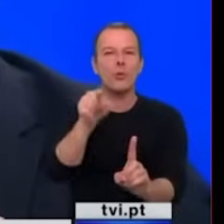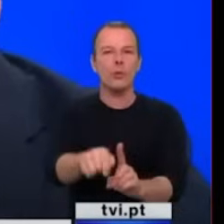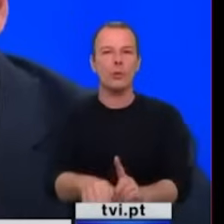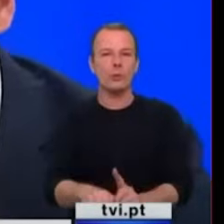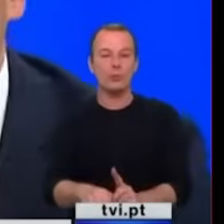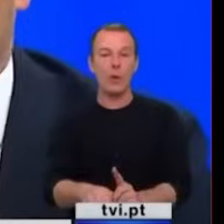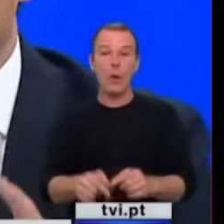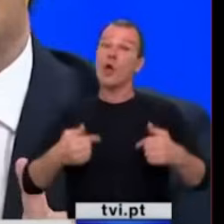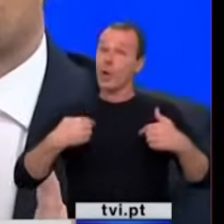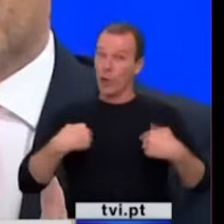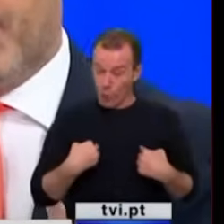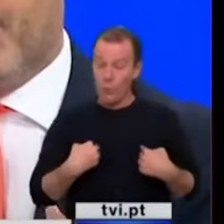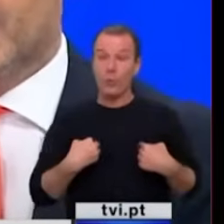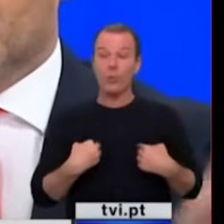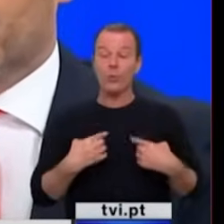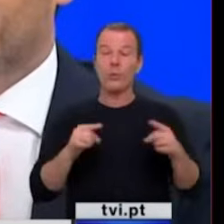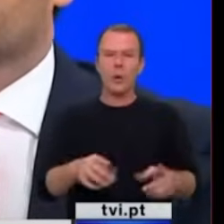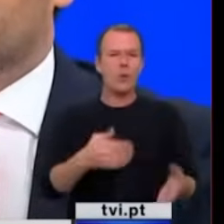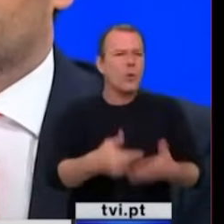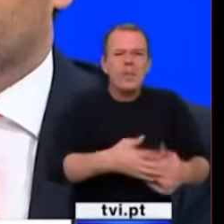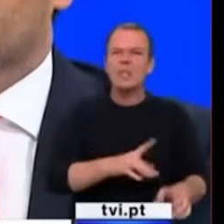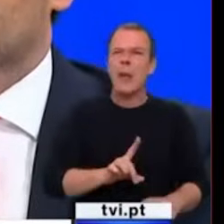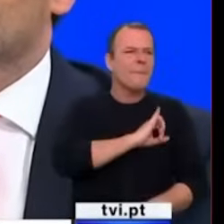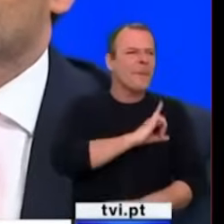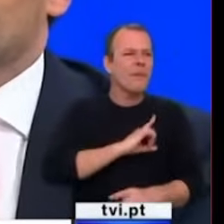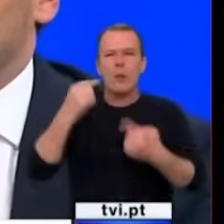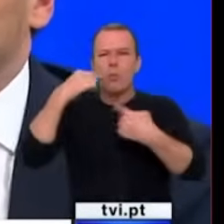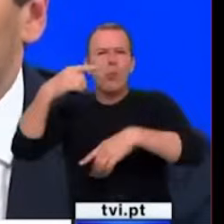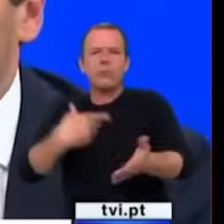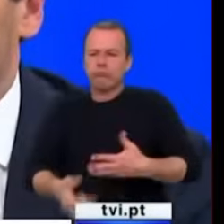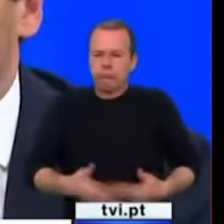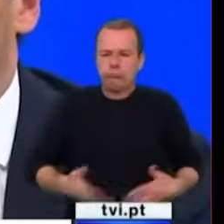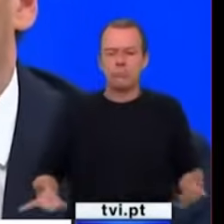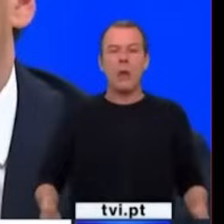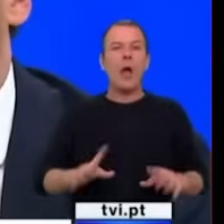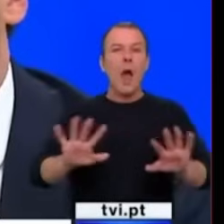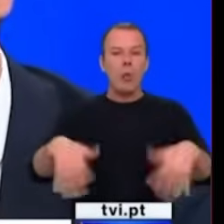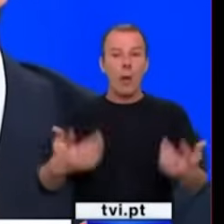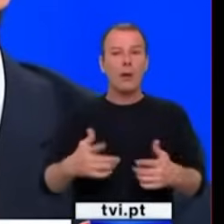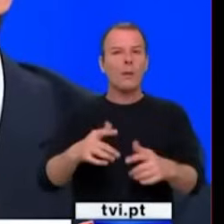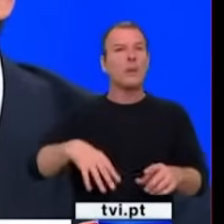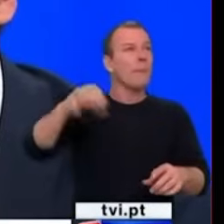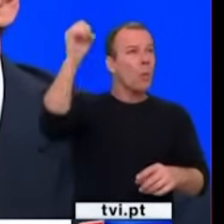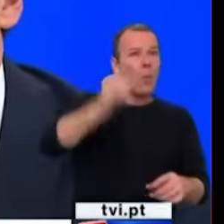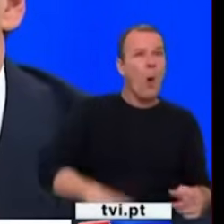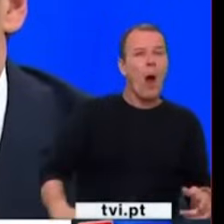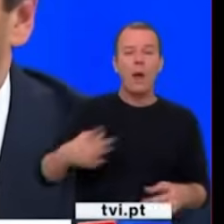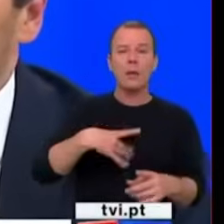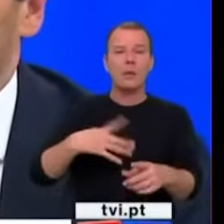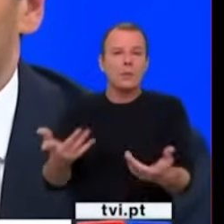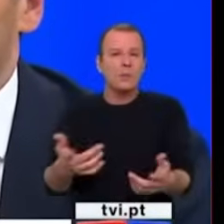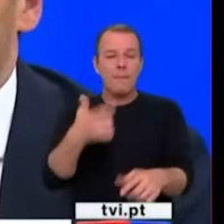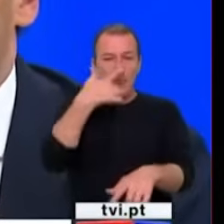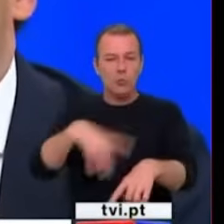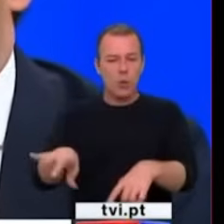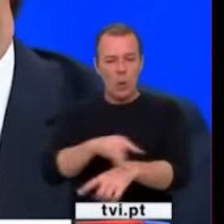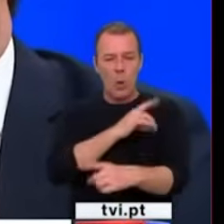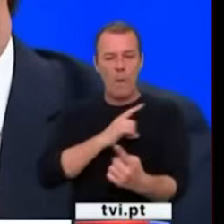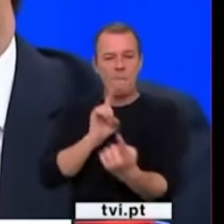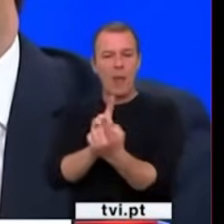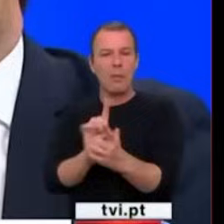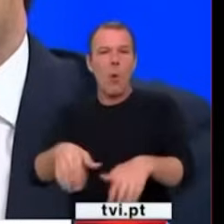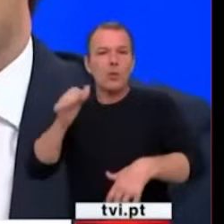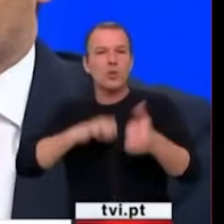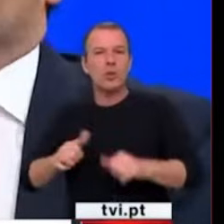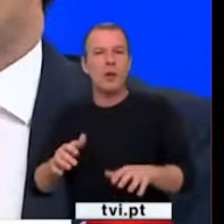cidadão não me importarei se é privado se é público se é social que muito cidadão do meu país ficar sem uma consulta médica e sem uma tem que parar